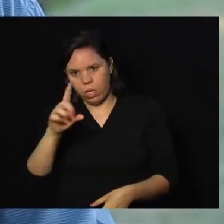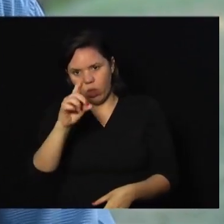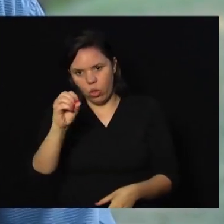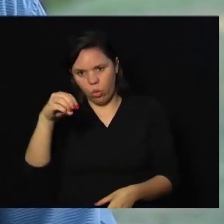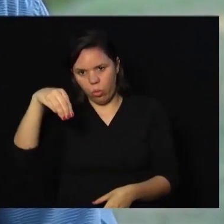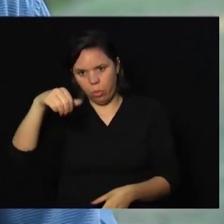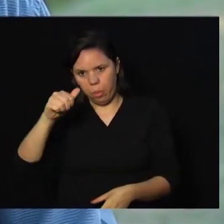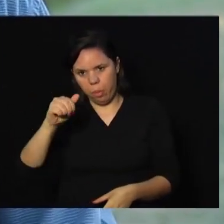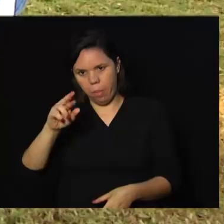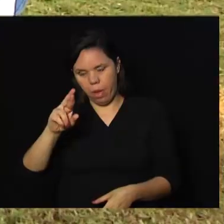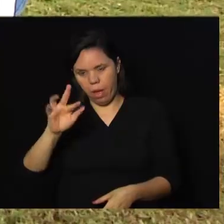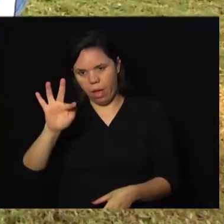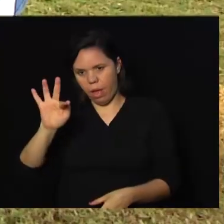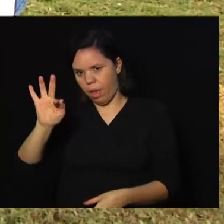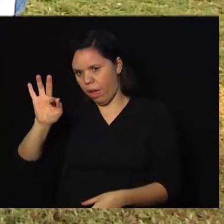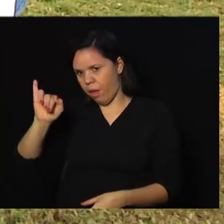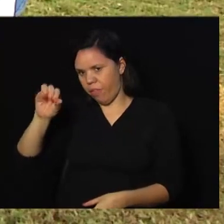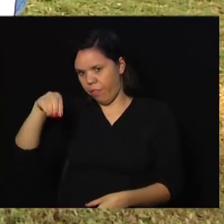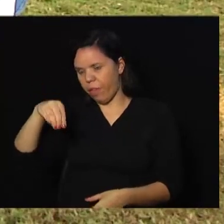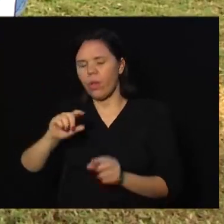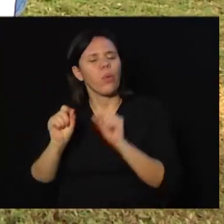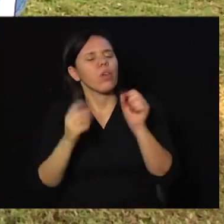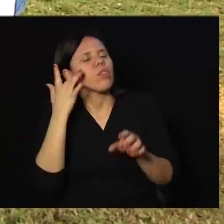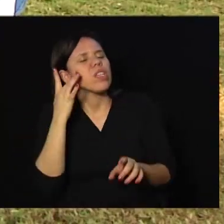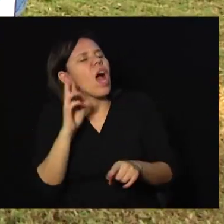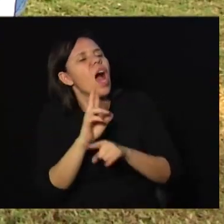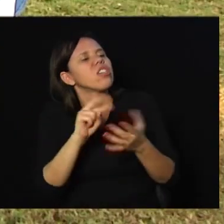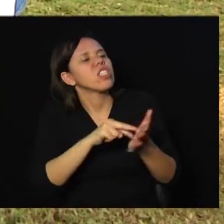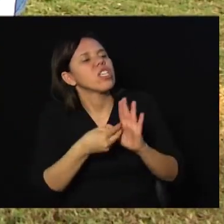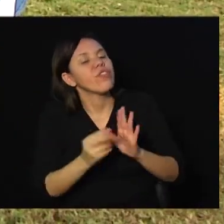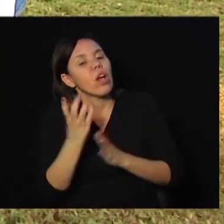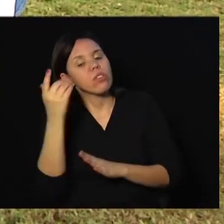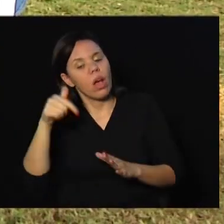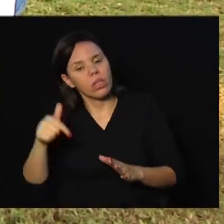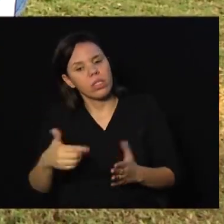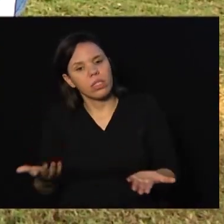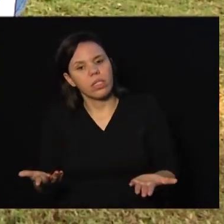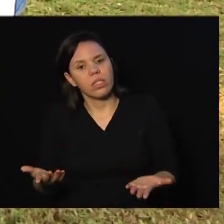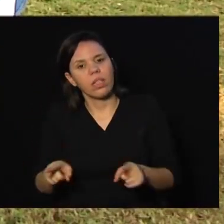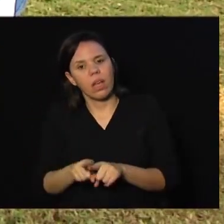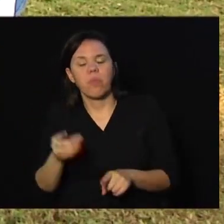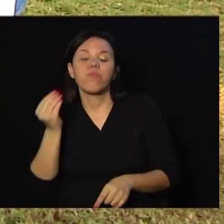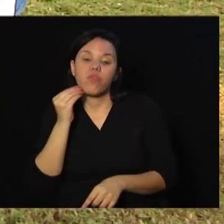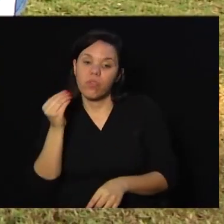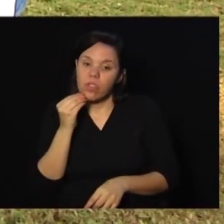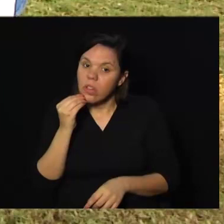momento? Então, eu achava que a Copa do Mundo era uma oportunidade de a